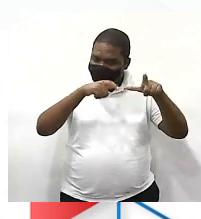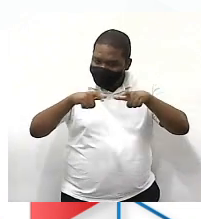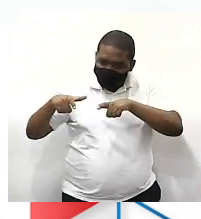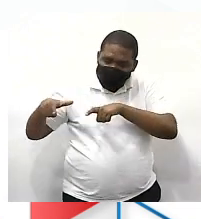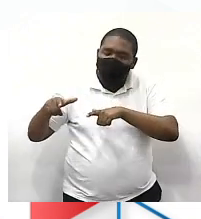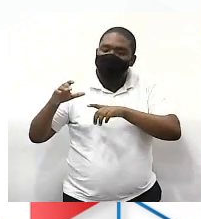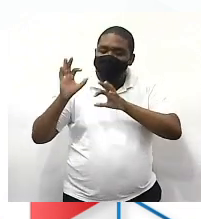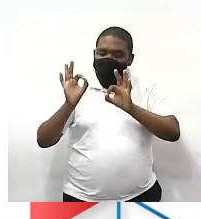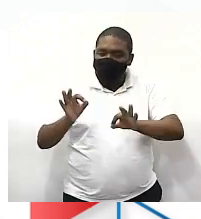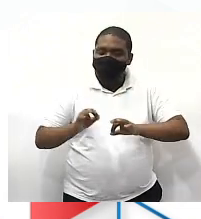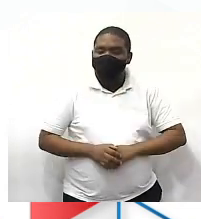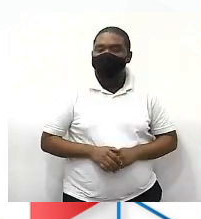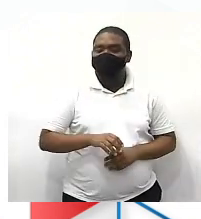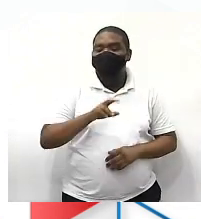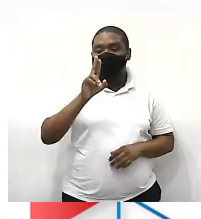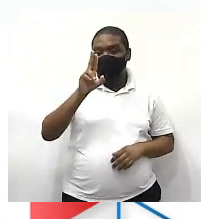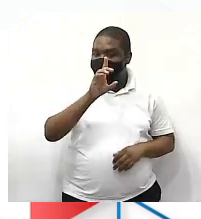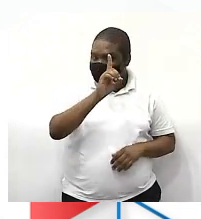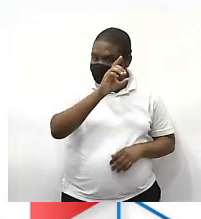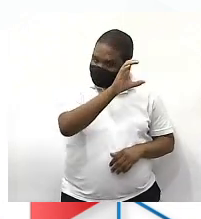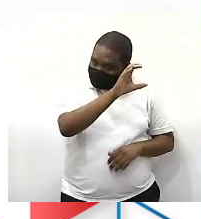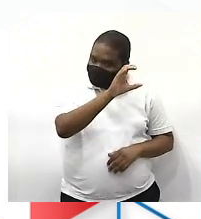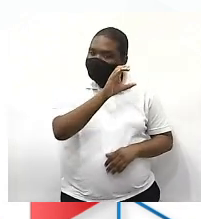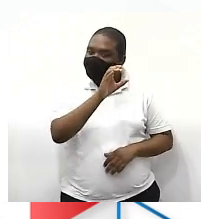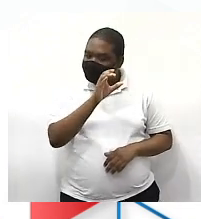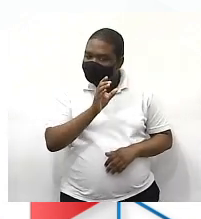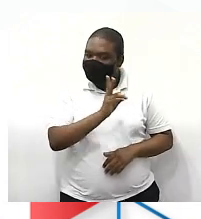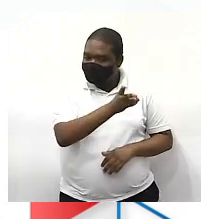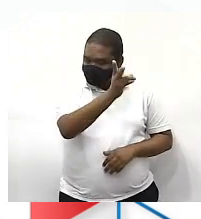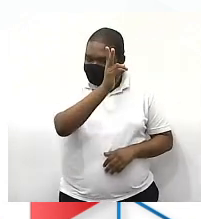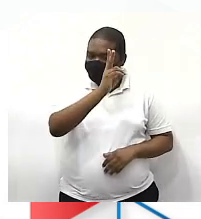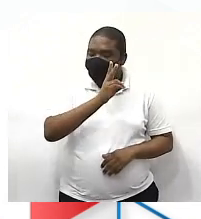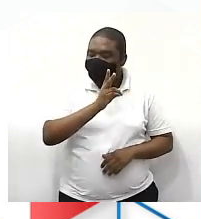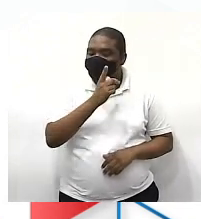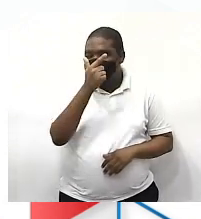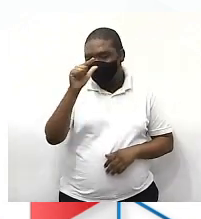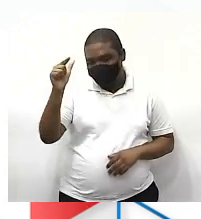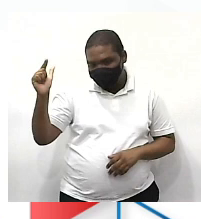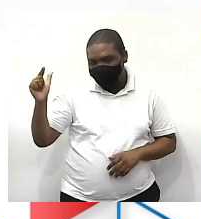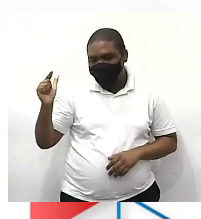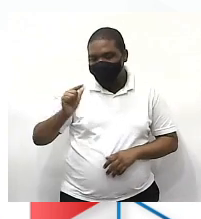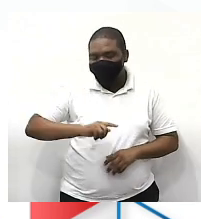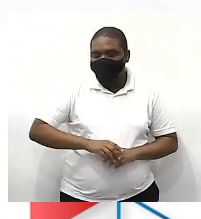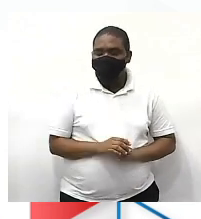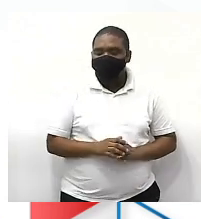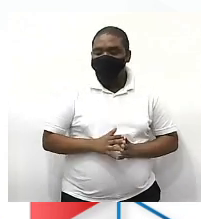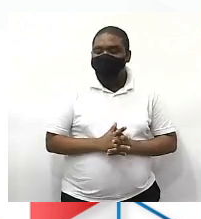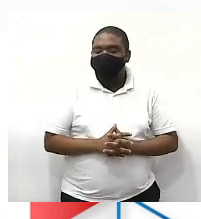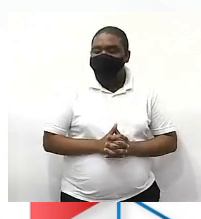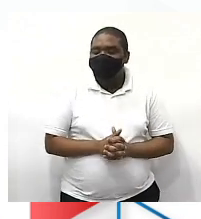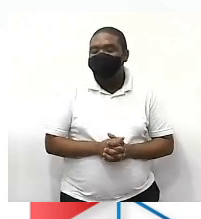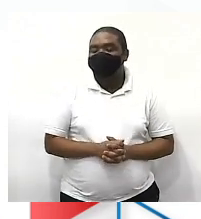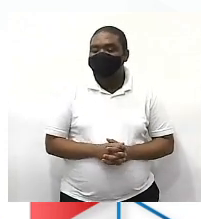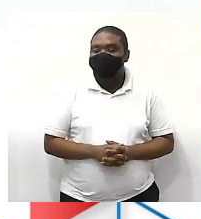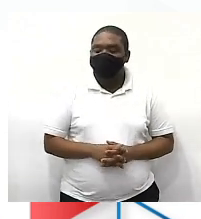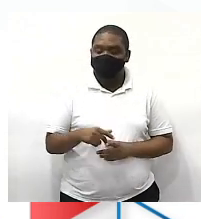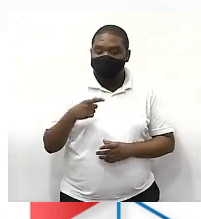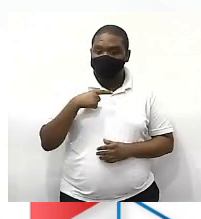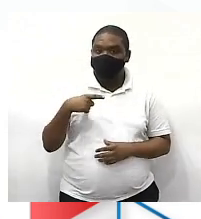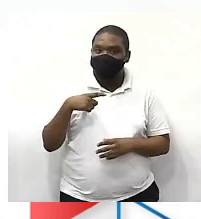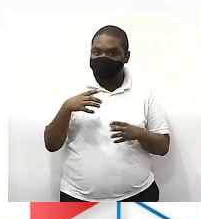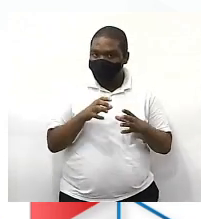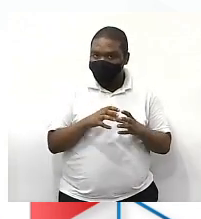lugarzinho certo aí, unidade, dezena e centena, e segue-se nas outras categorias, tá bom? A cada